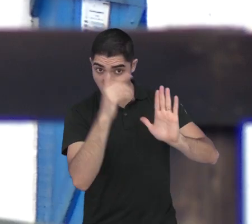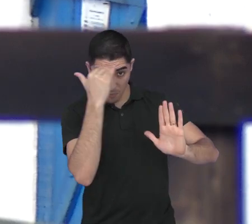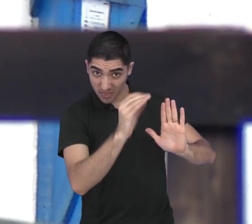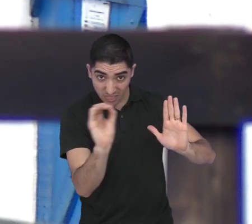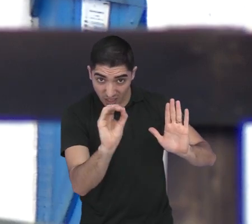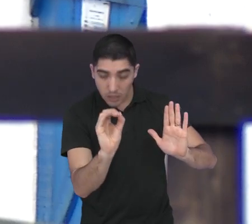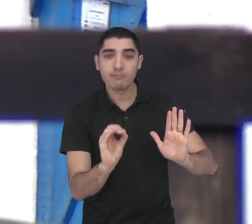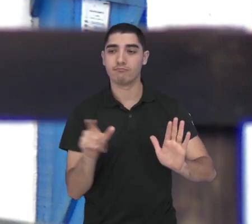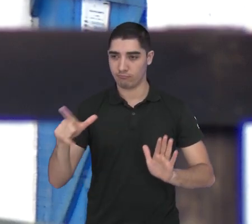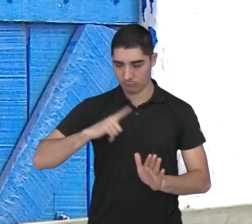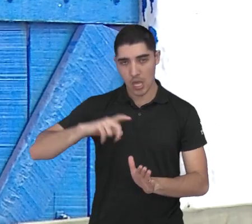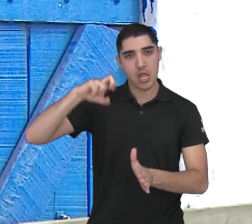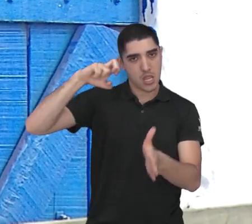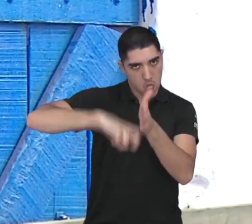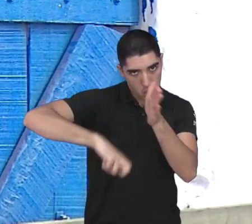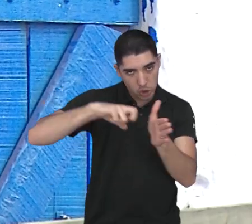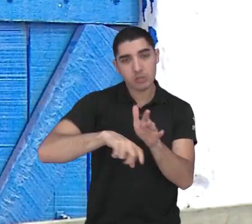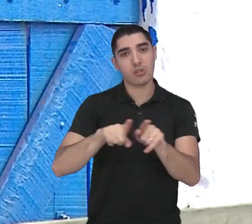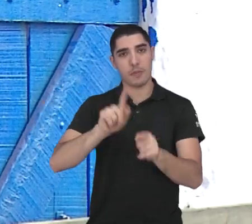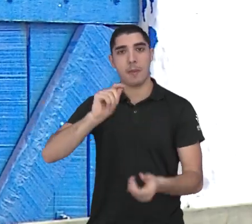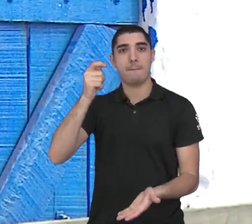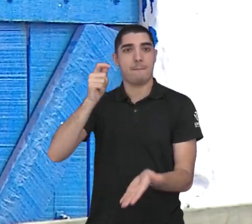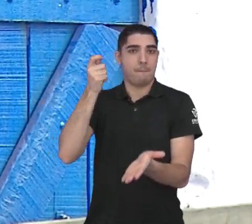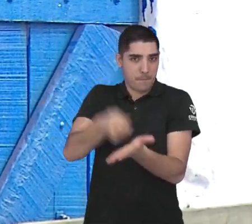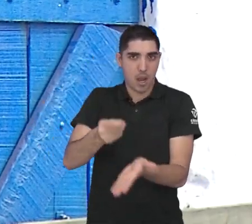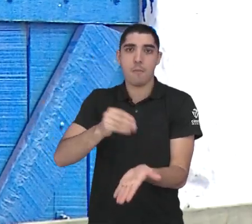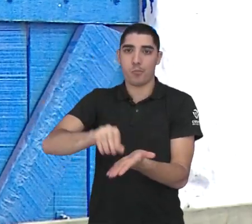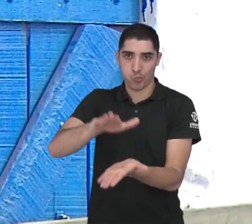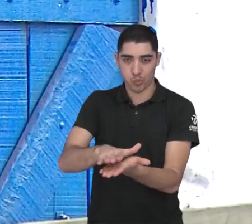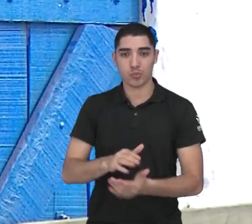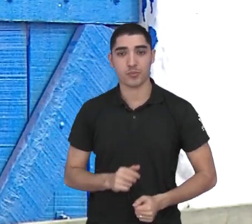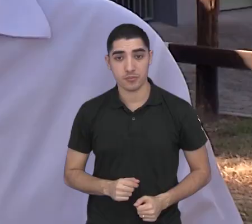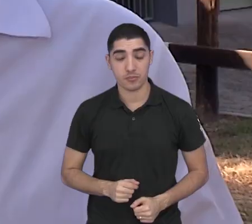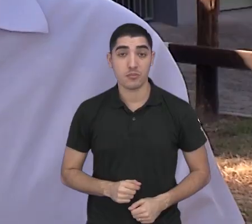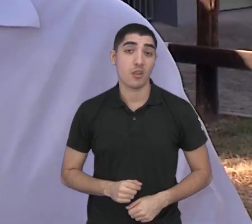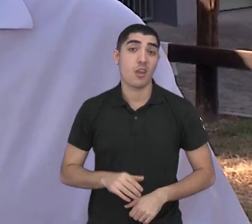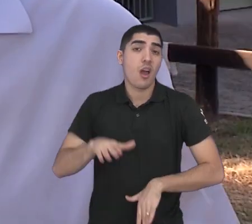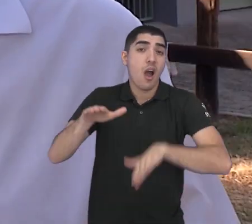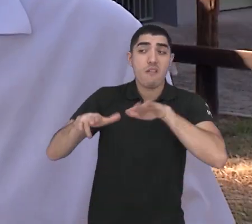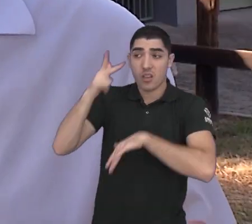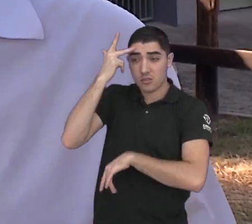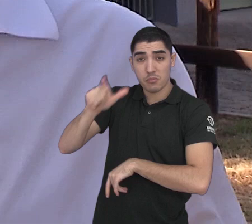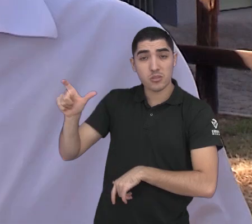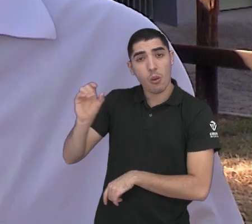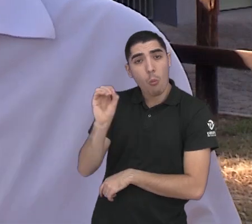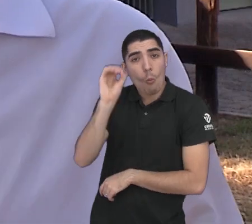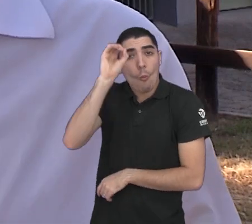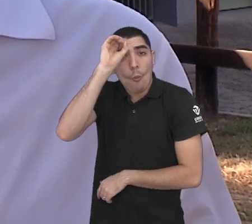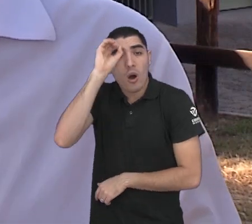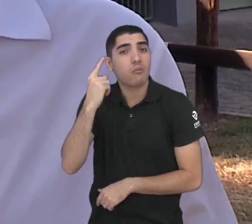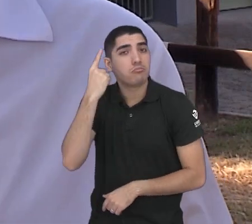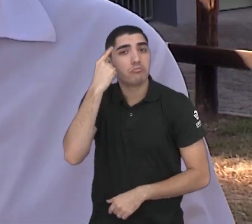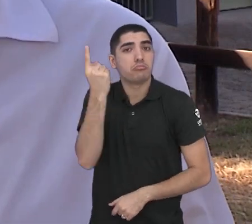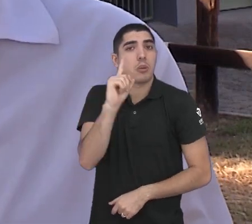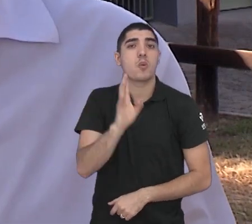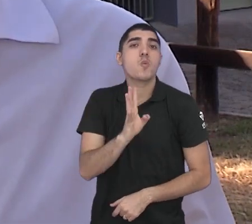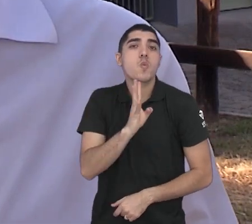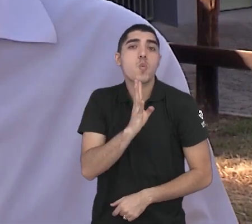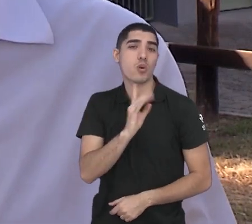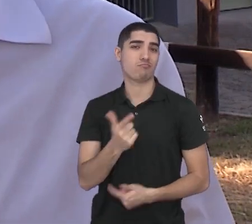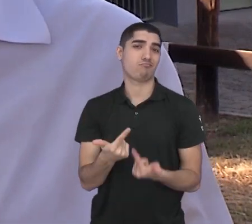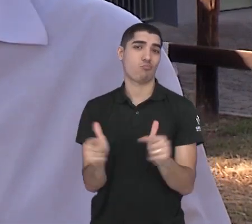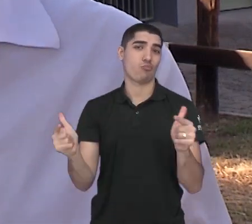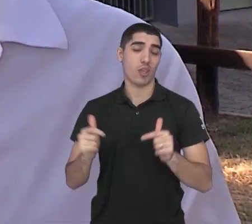de descumprimento da lei, haverá advertência e multa para o responsável. Às vezes é desconhecimento. E a falta